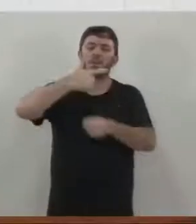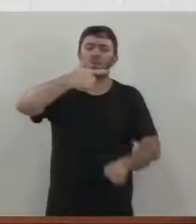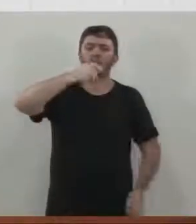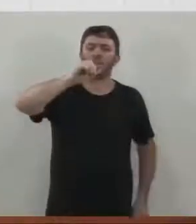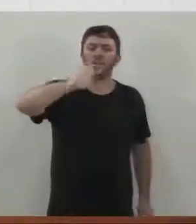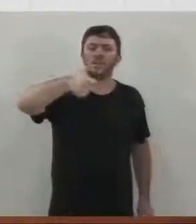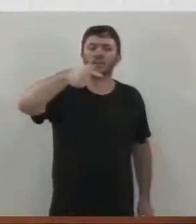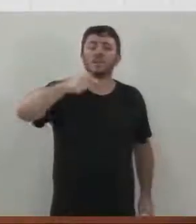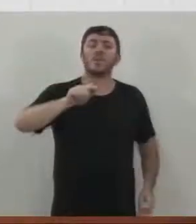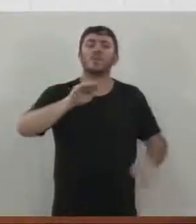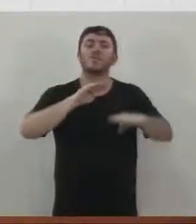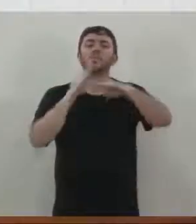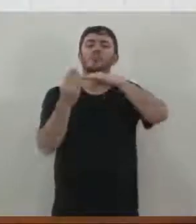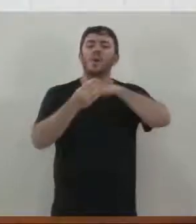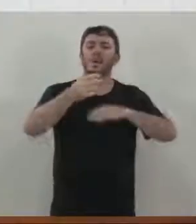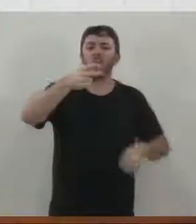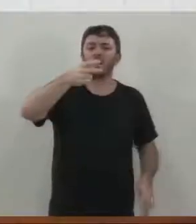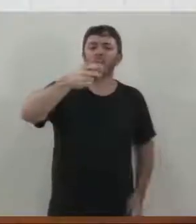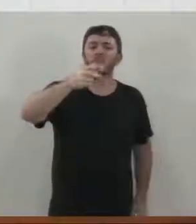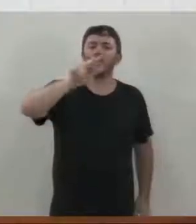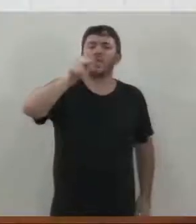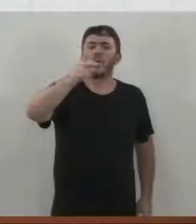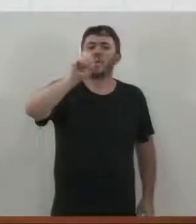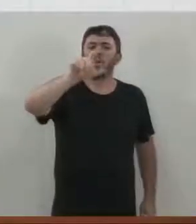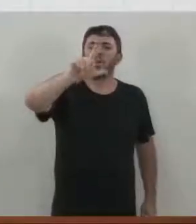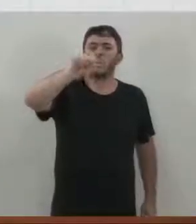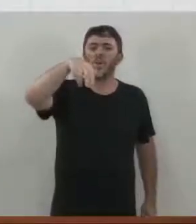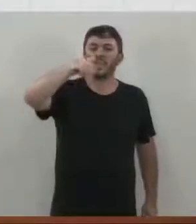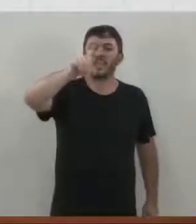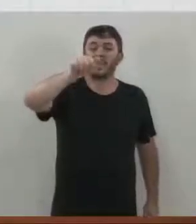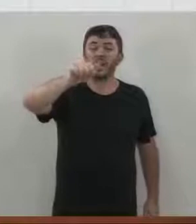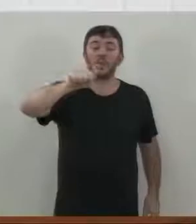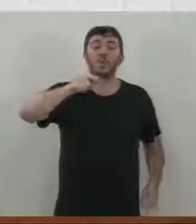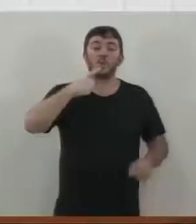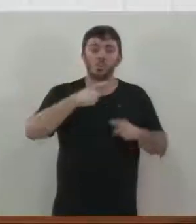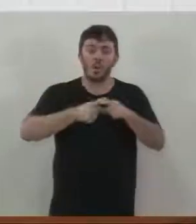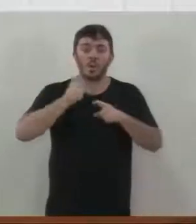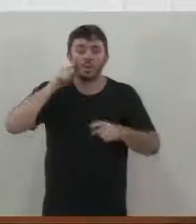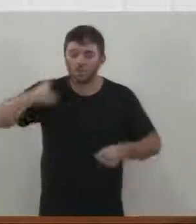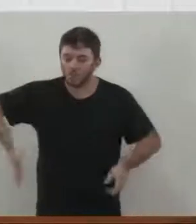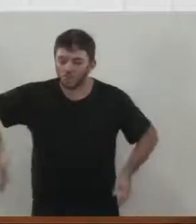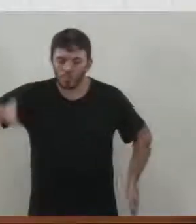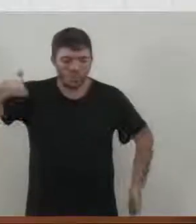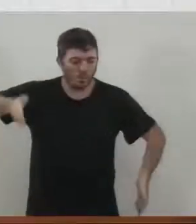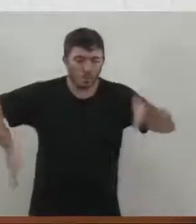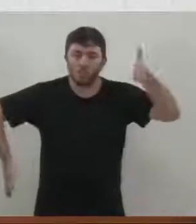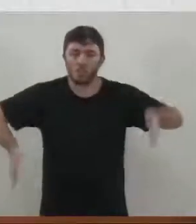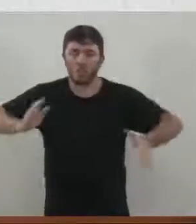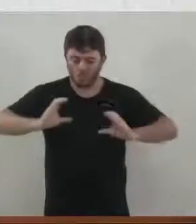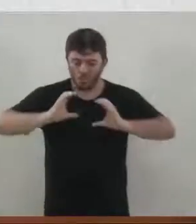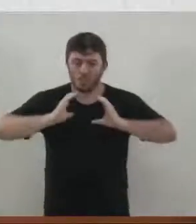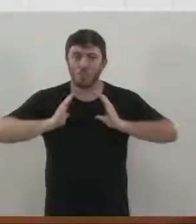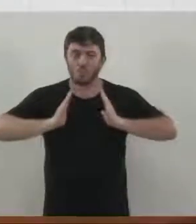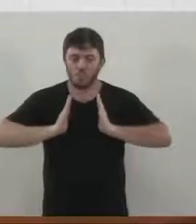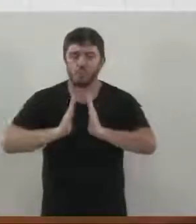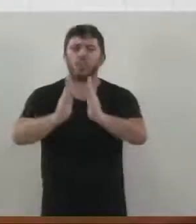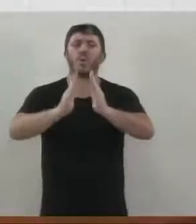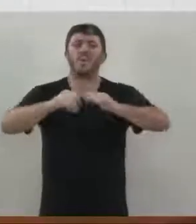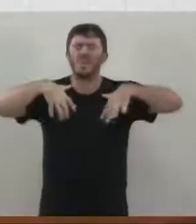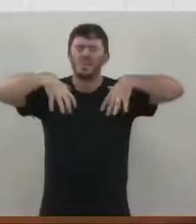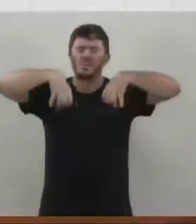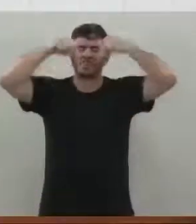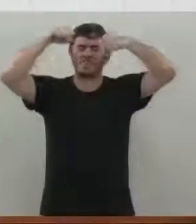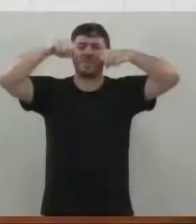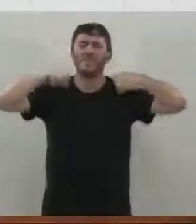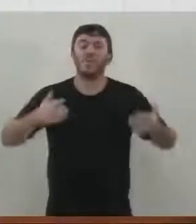Holanda. Os moradores ali viviam numa escuridão tremenda. E através da reivindicação dos moradores, fomos à luta,